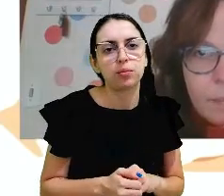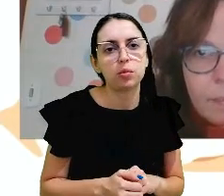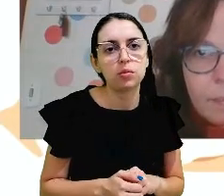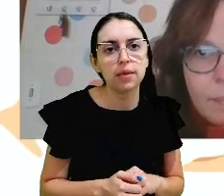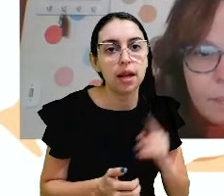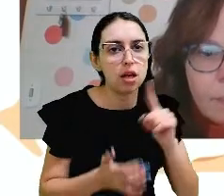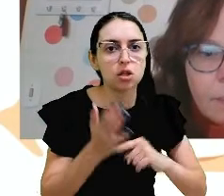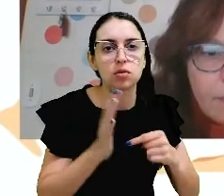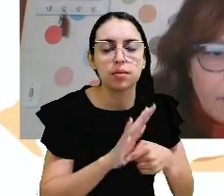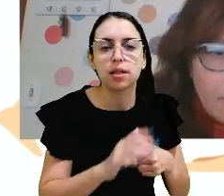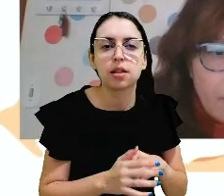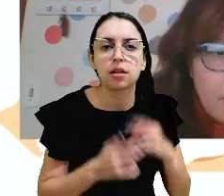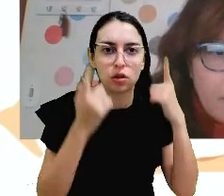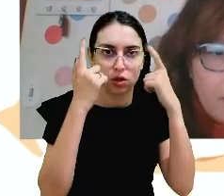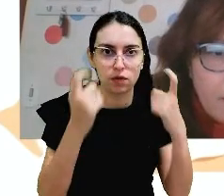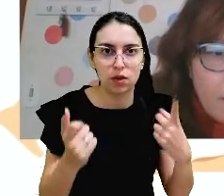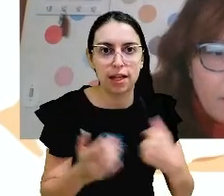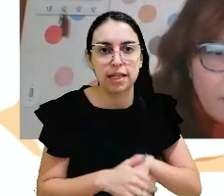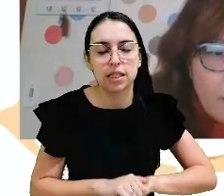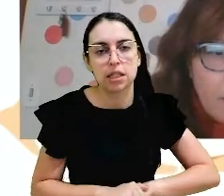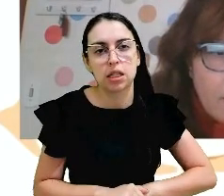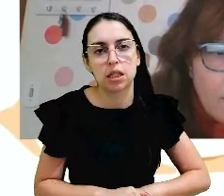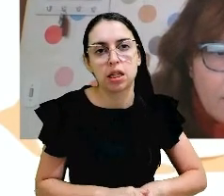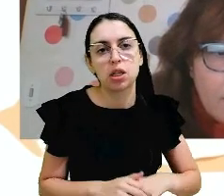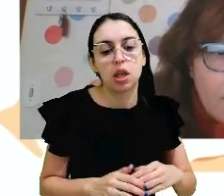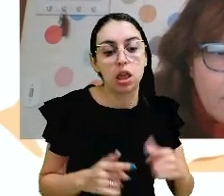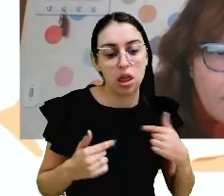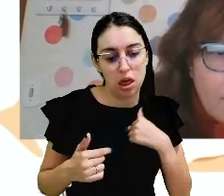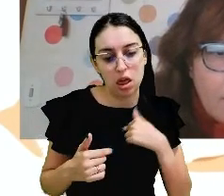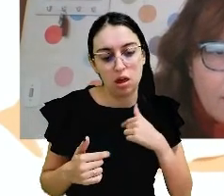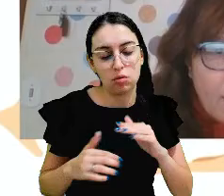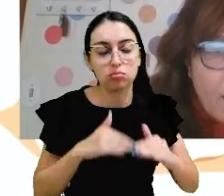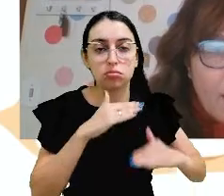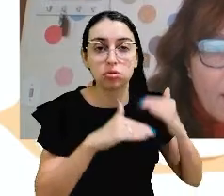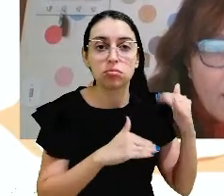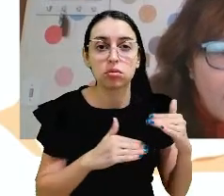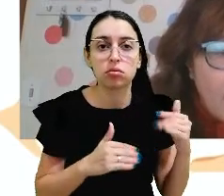intervenção obstétrica, né? E eu sou de uma geração que já teve